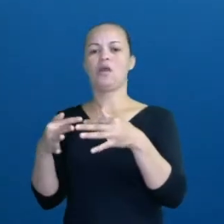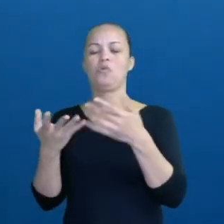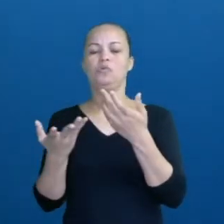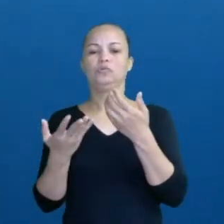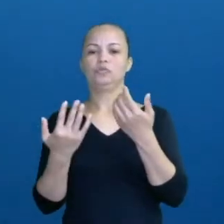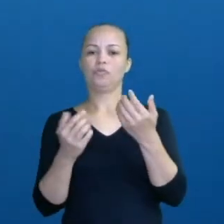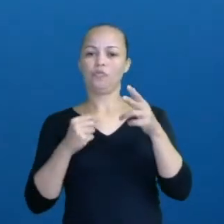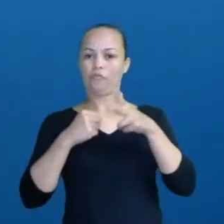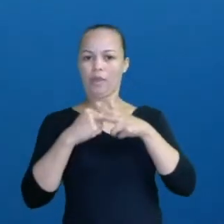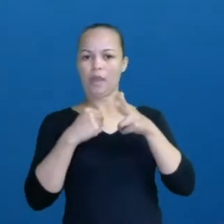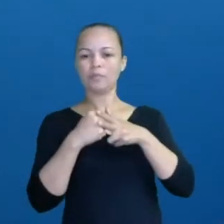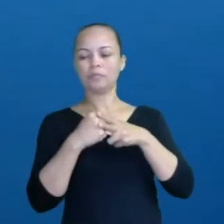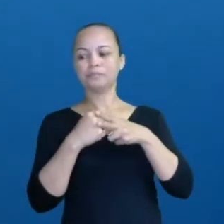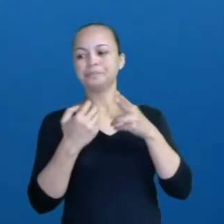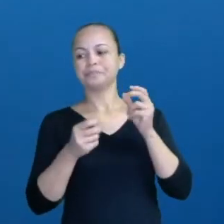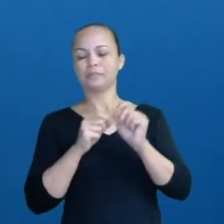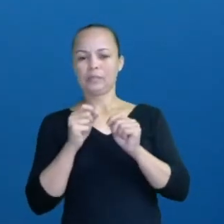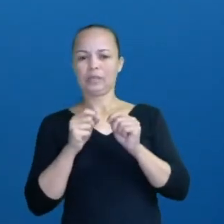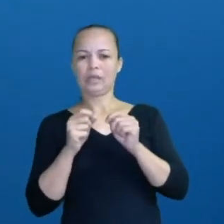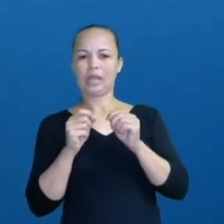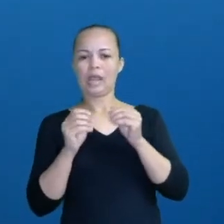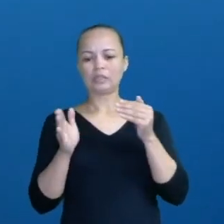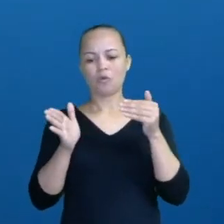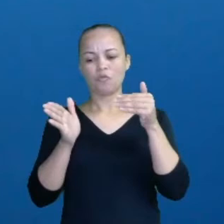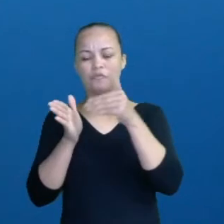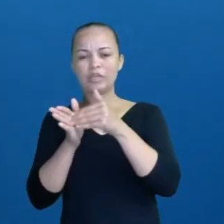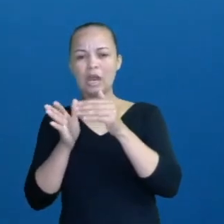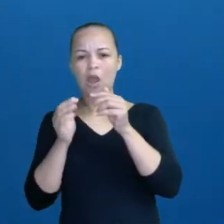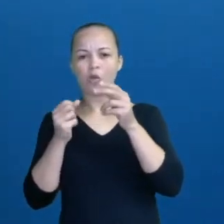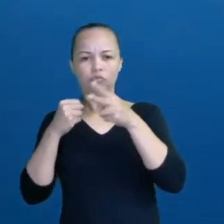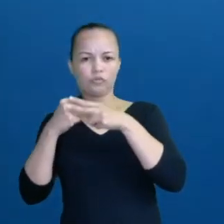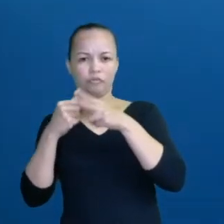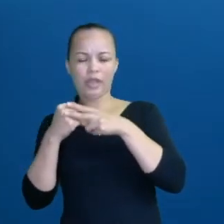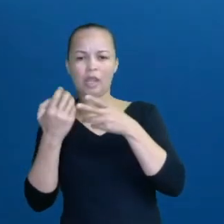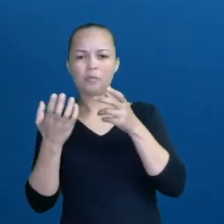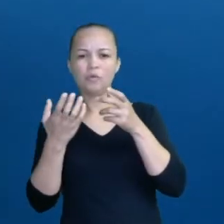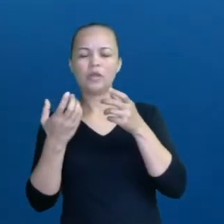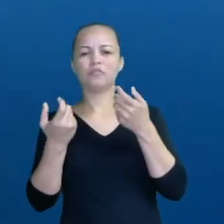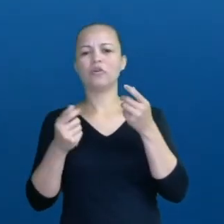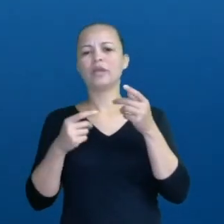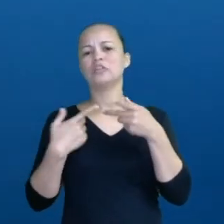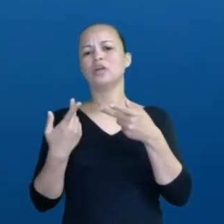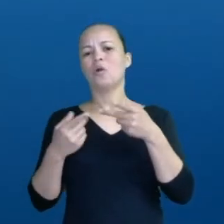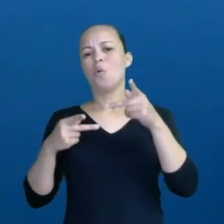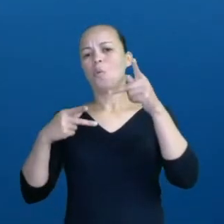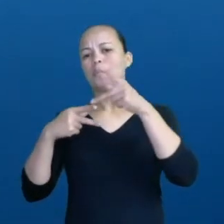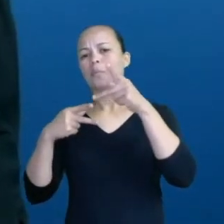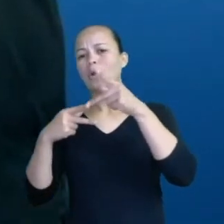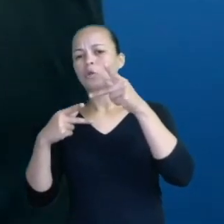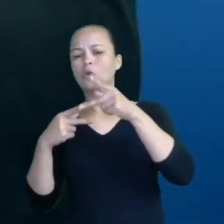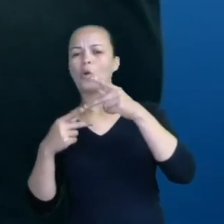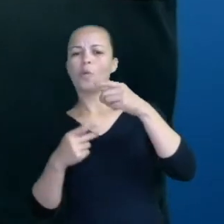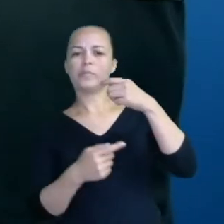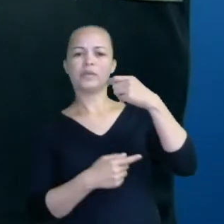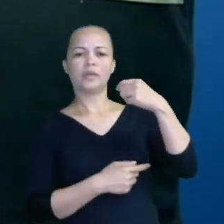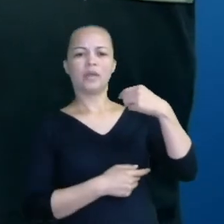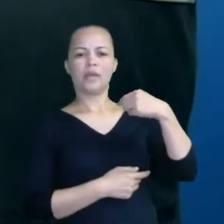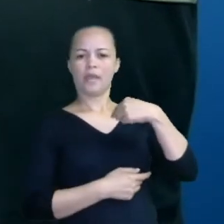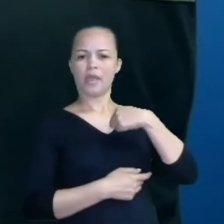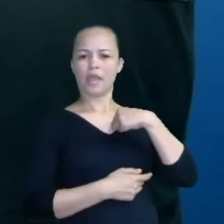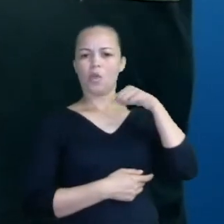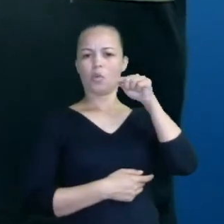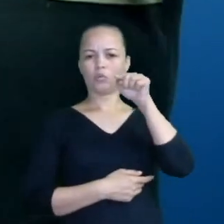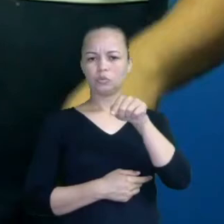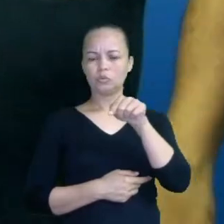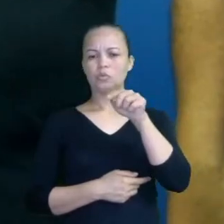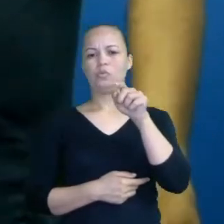especificamente, eu vou olhar para a terminação do verbo e eu vou encaixar um pronome eu, tu, ele, nós,